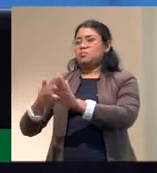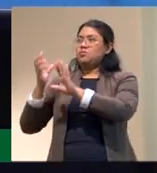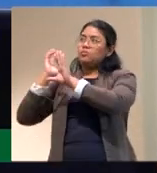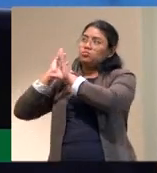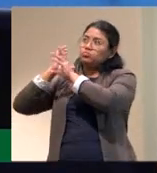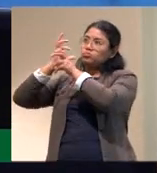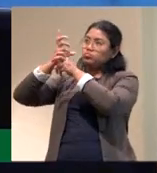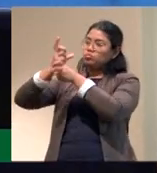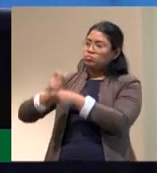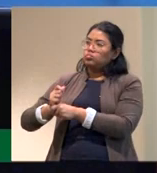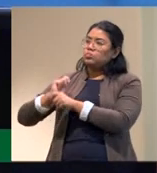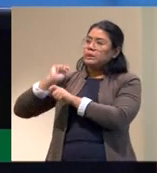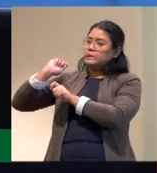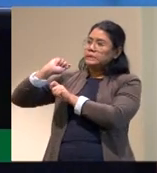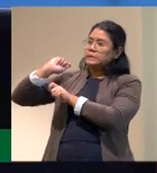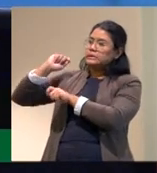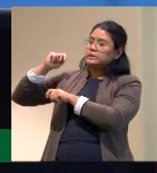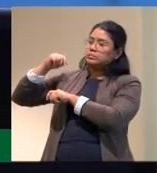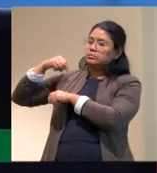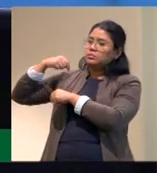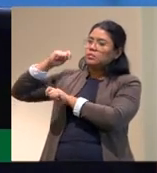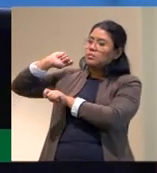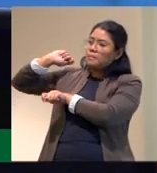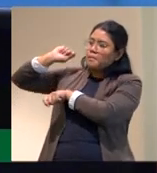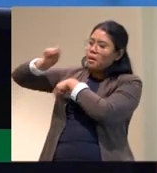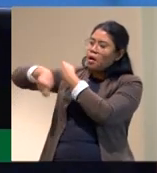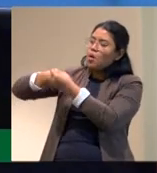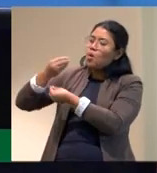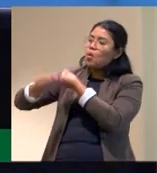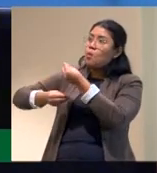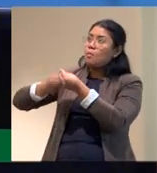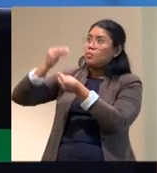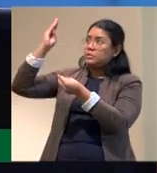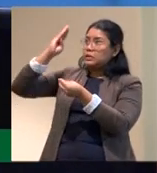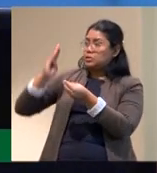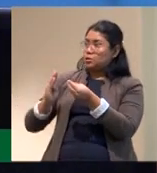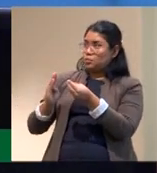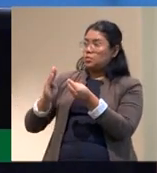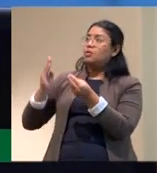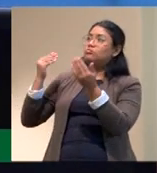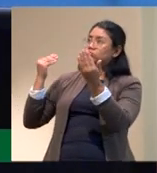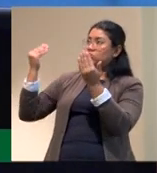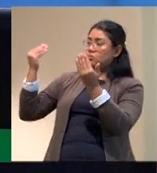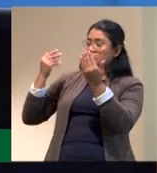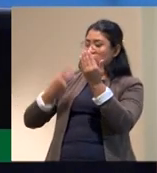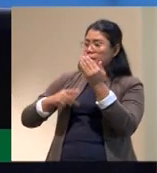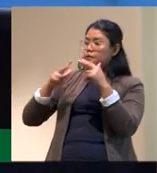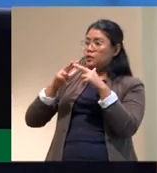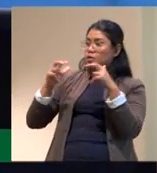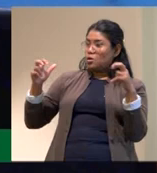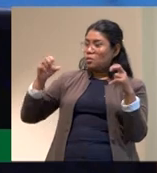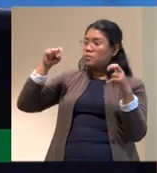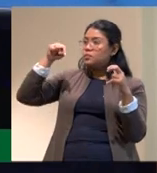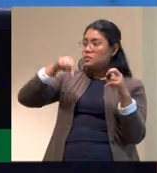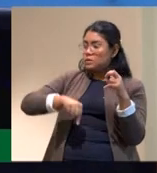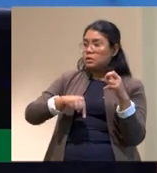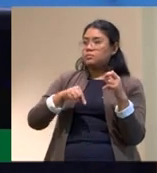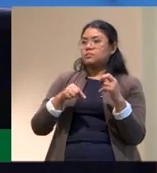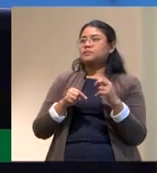de definição curricular de âmbito nacional. Quer dizer, os documentos da rede,